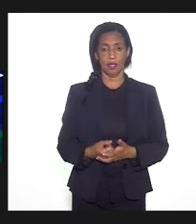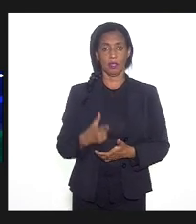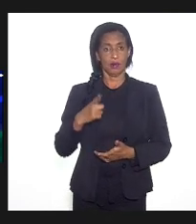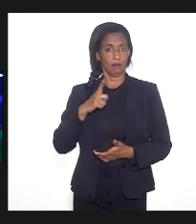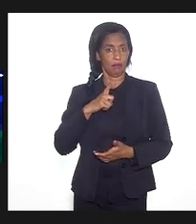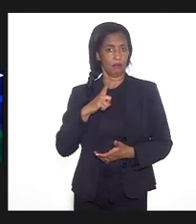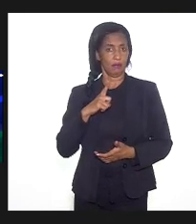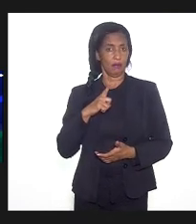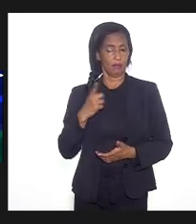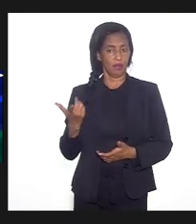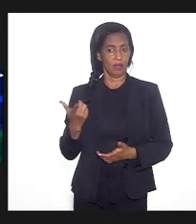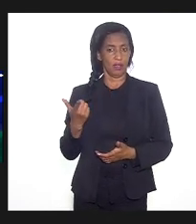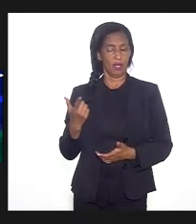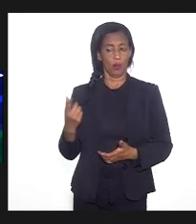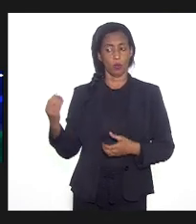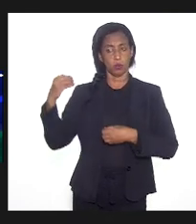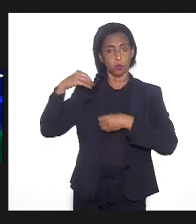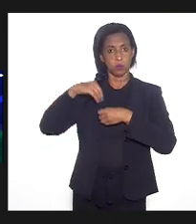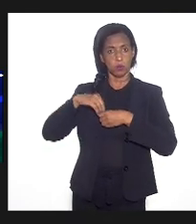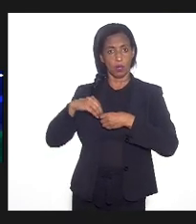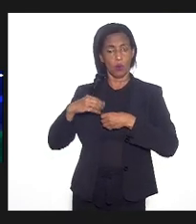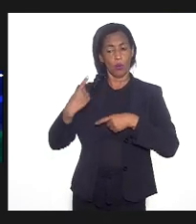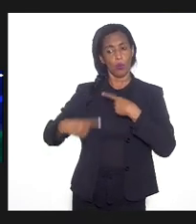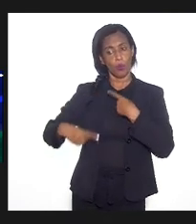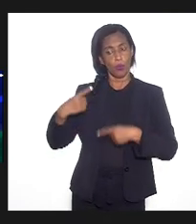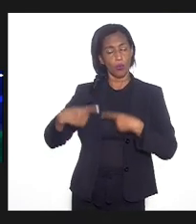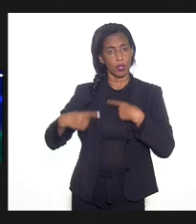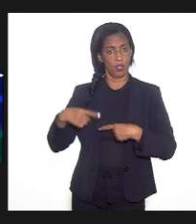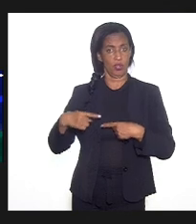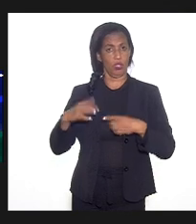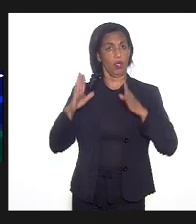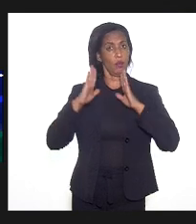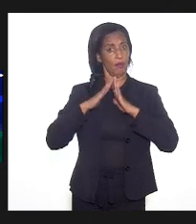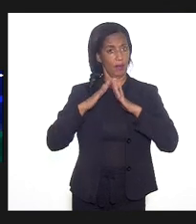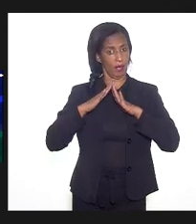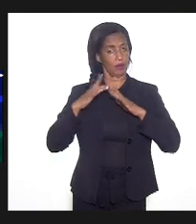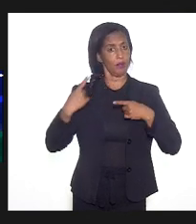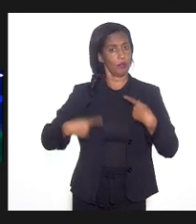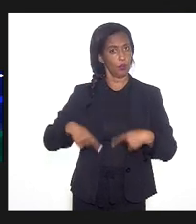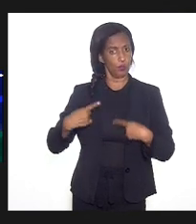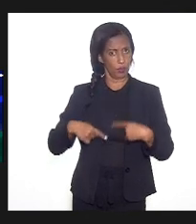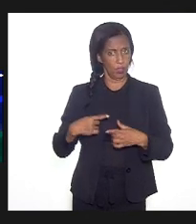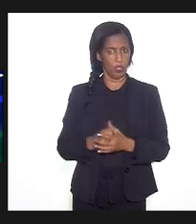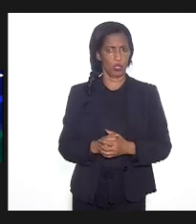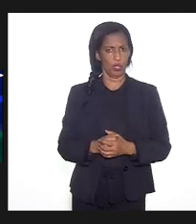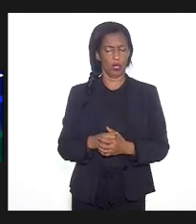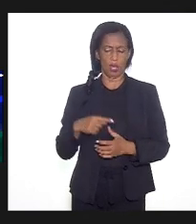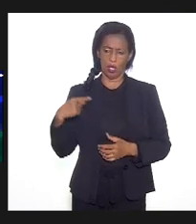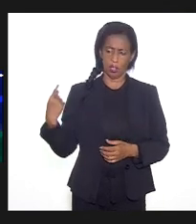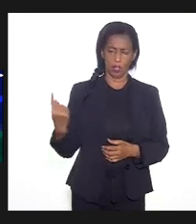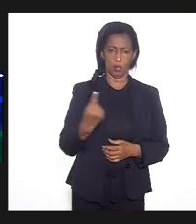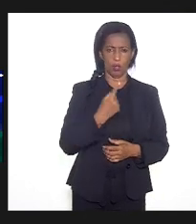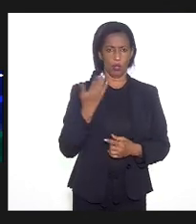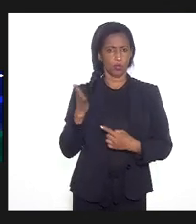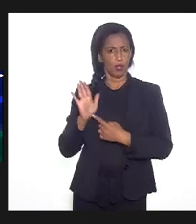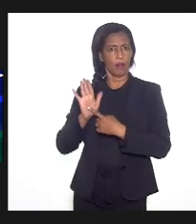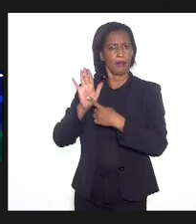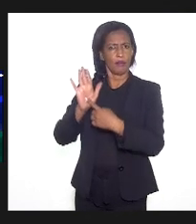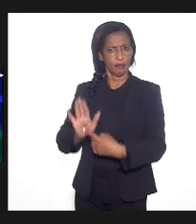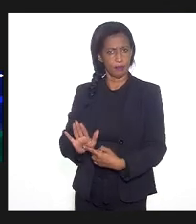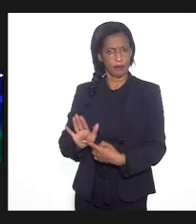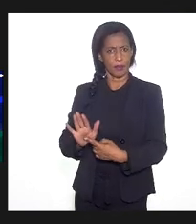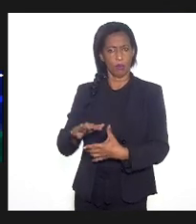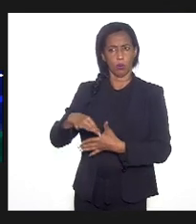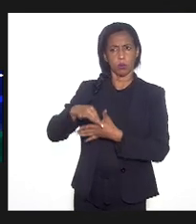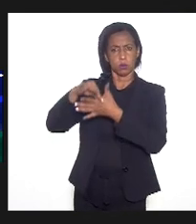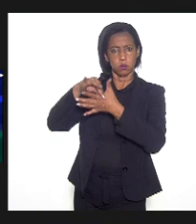consubstanciado em termos políticos, evidentemente. Essa é uma casa política, nós somos o extrato da representatividade popular,